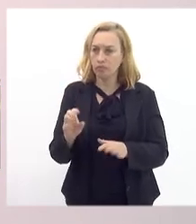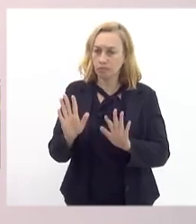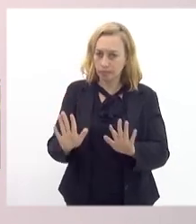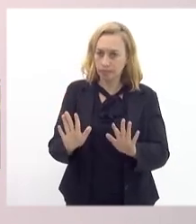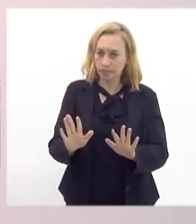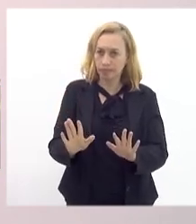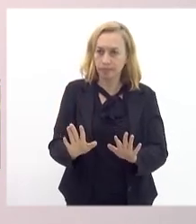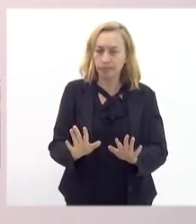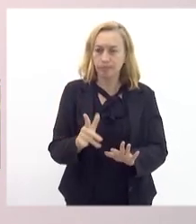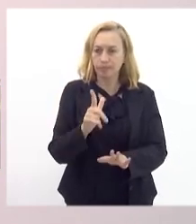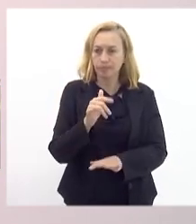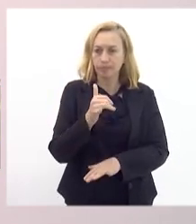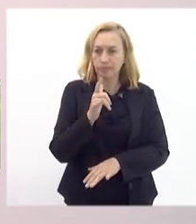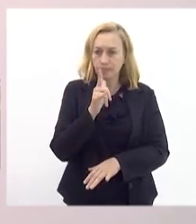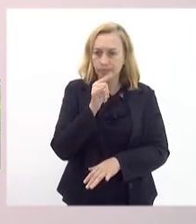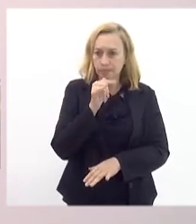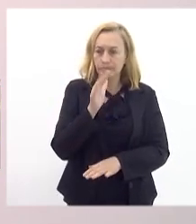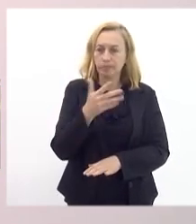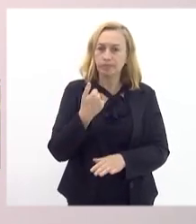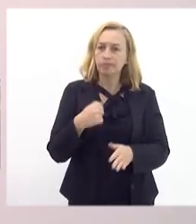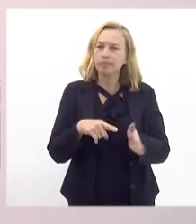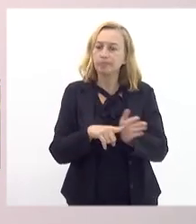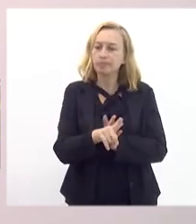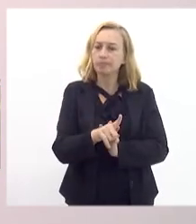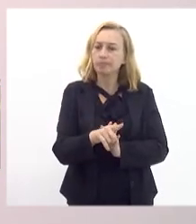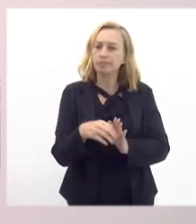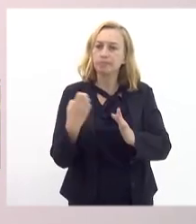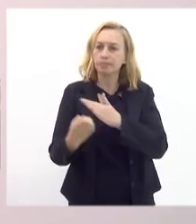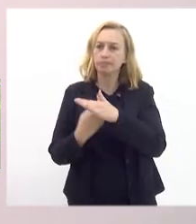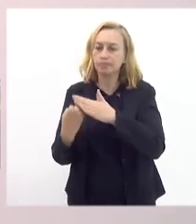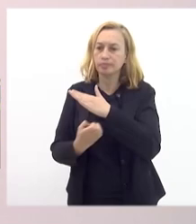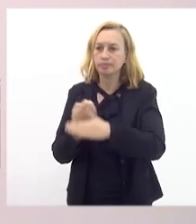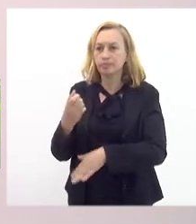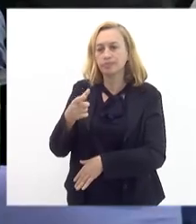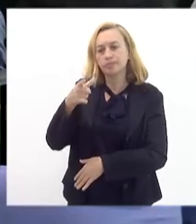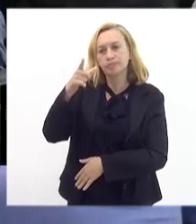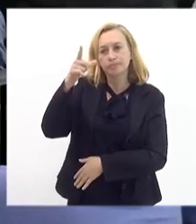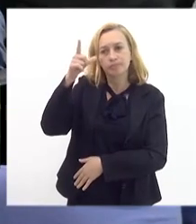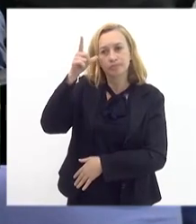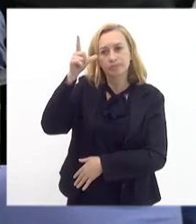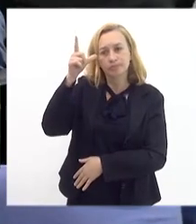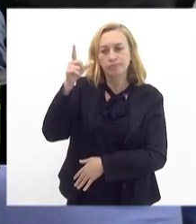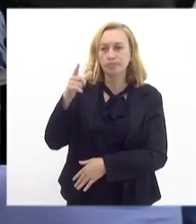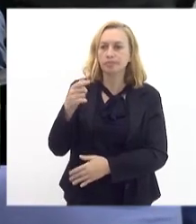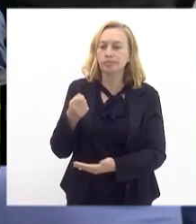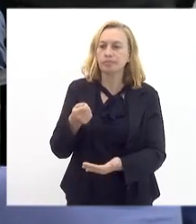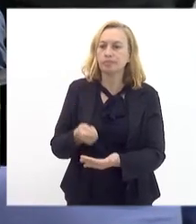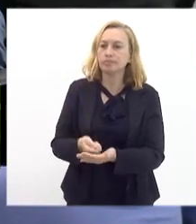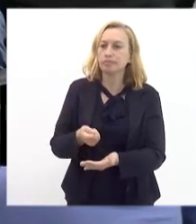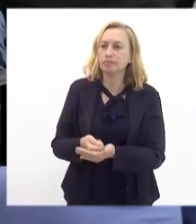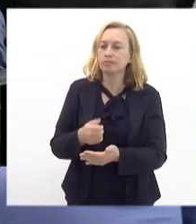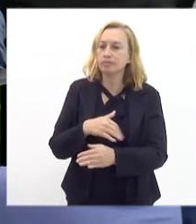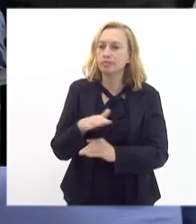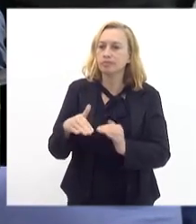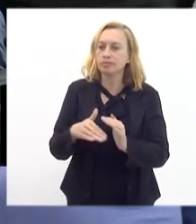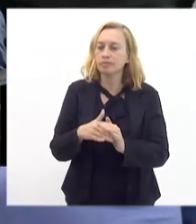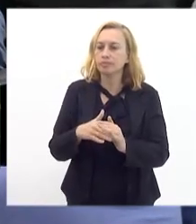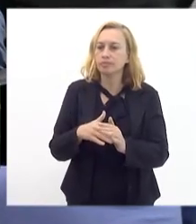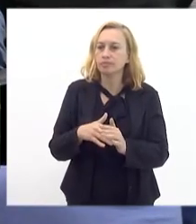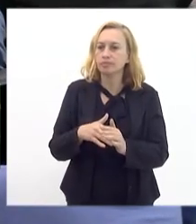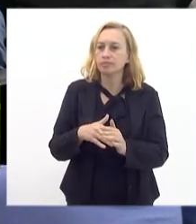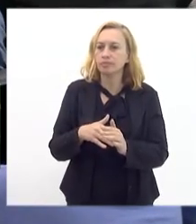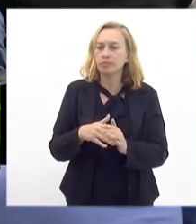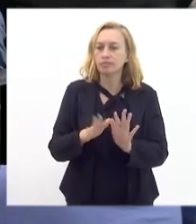naquele Já que as energias mas deveria para eu voltar a empresa Lucinha se ela vai cumprir todas as exigências de uma ideia né Vamos